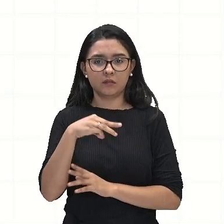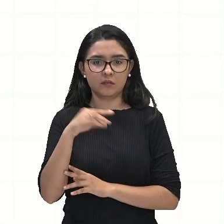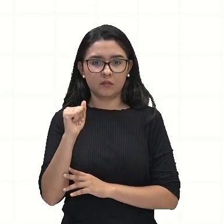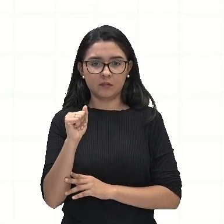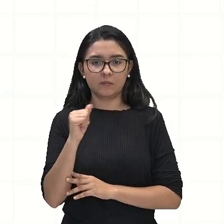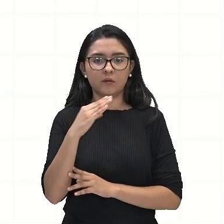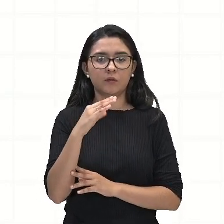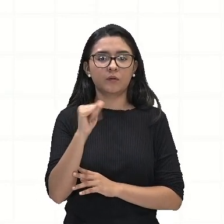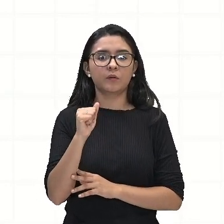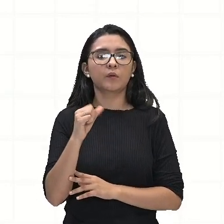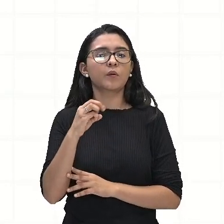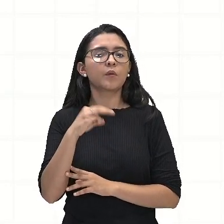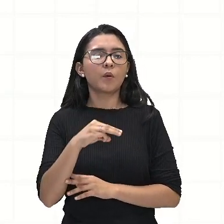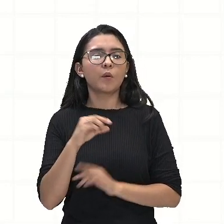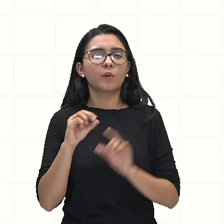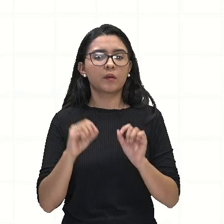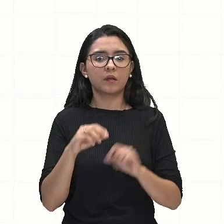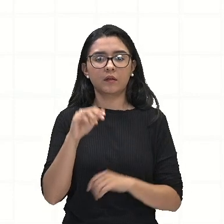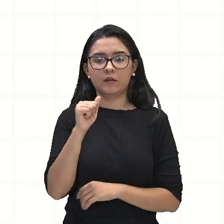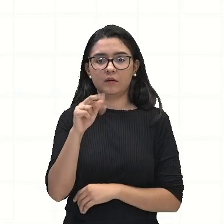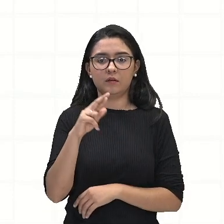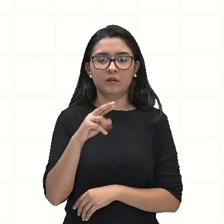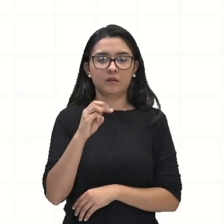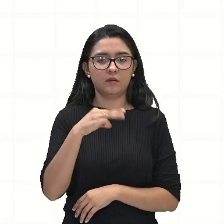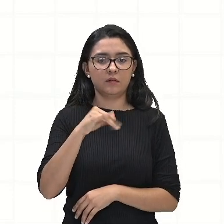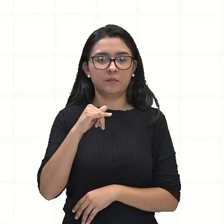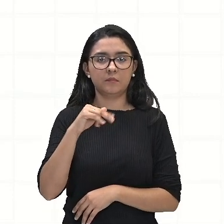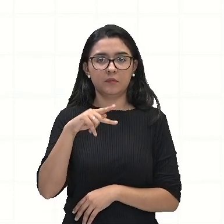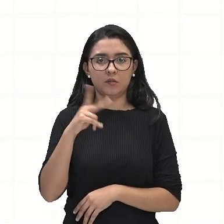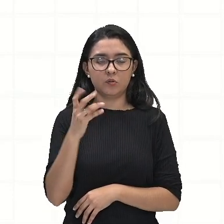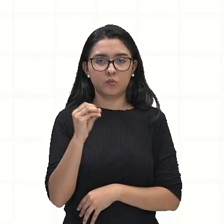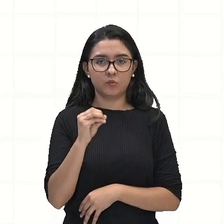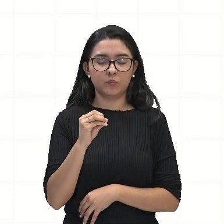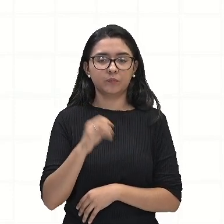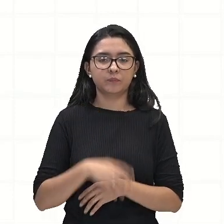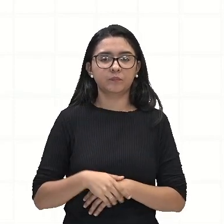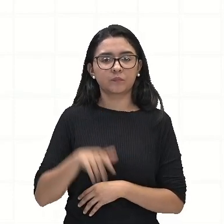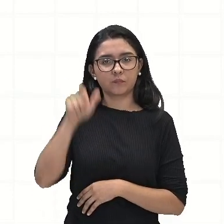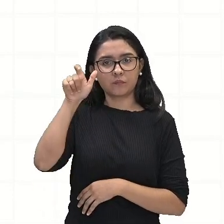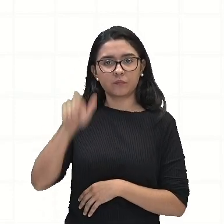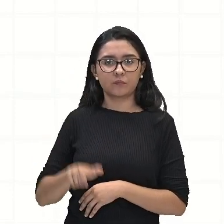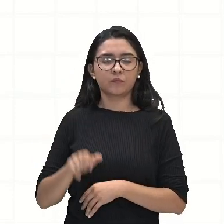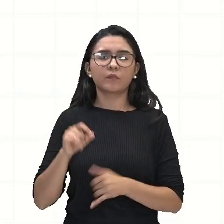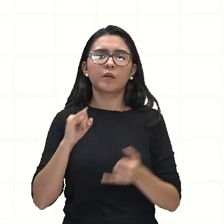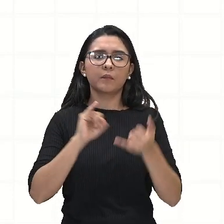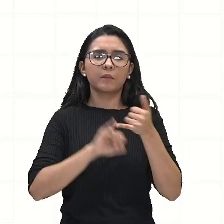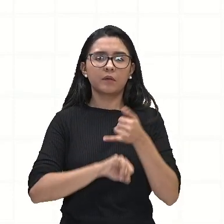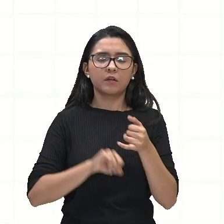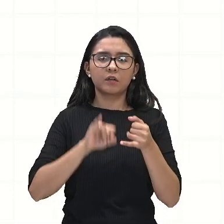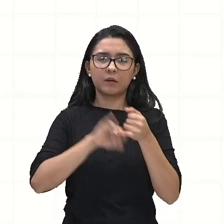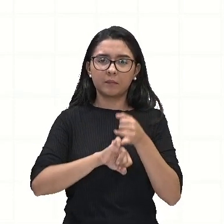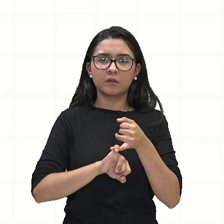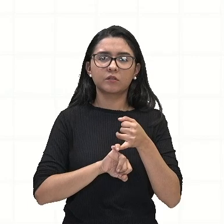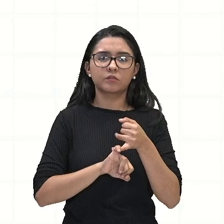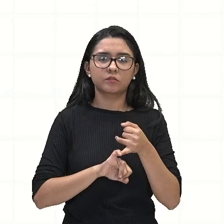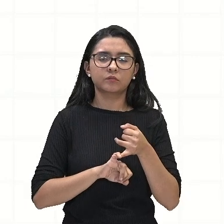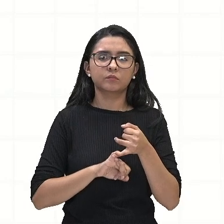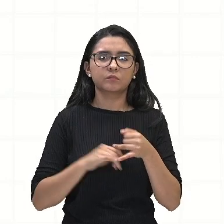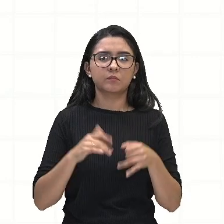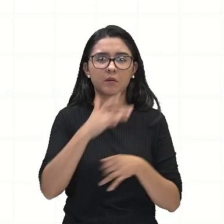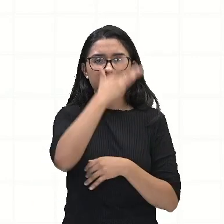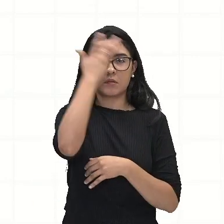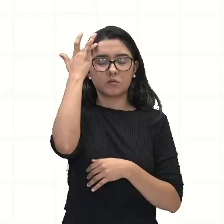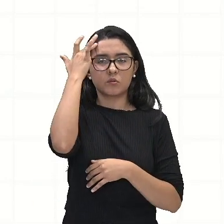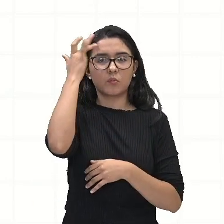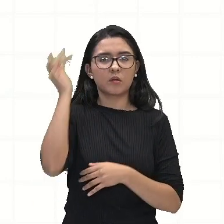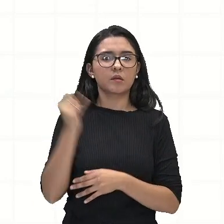essa obra faz referência a uma amante de um conde, né, de uma pessoa